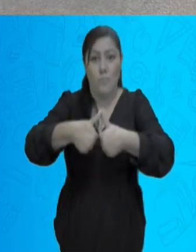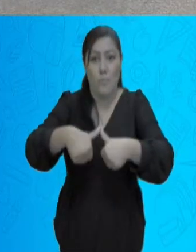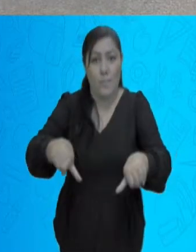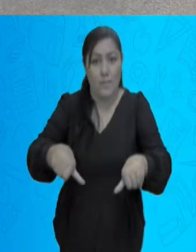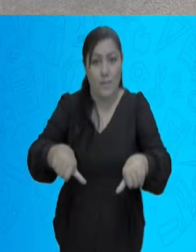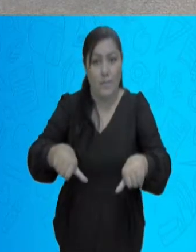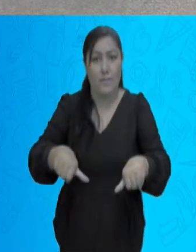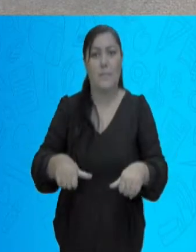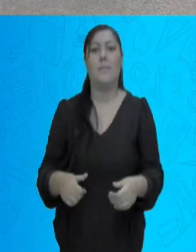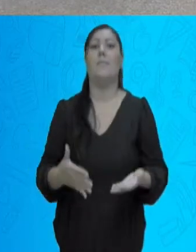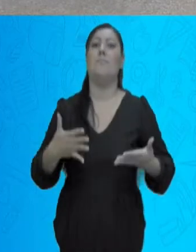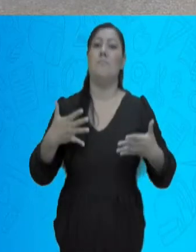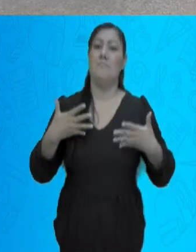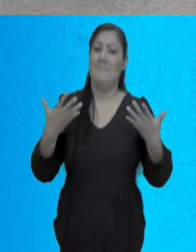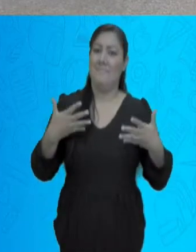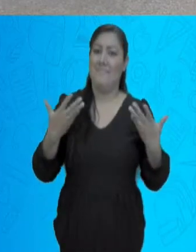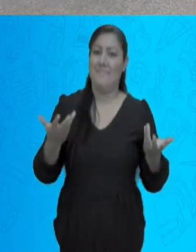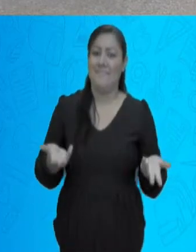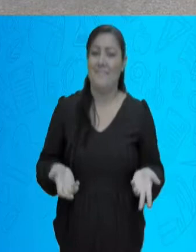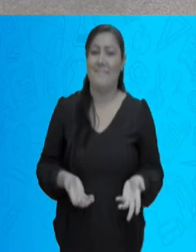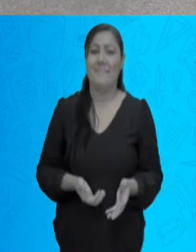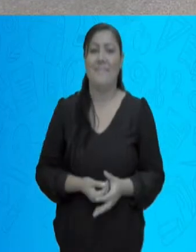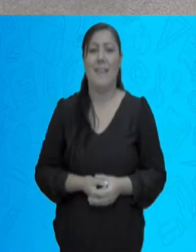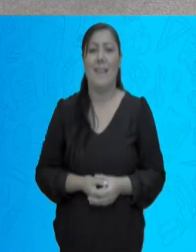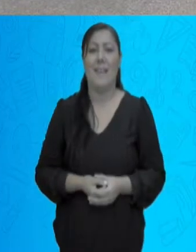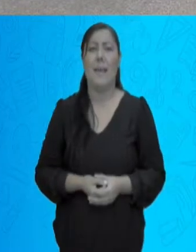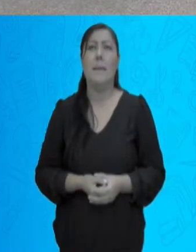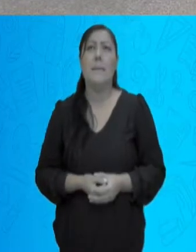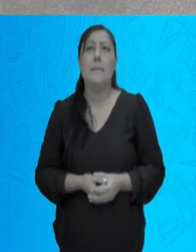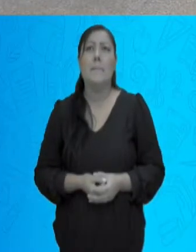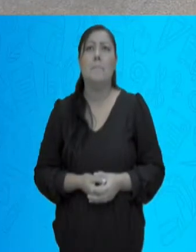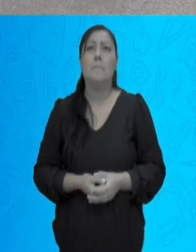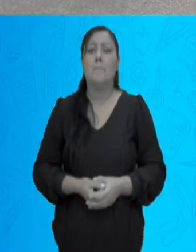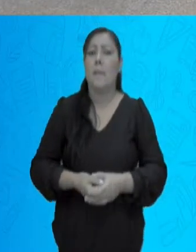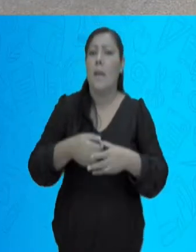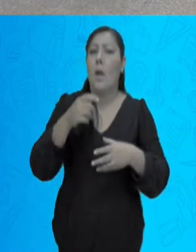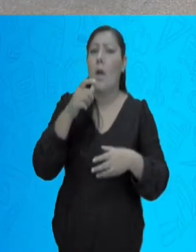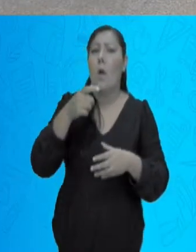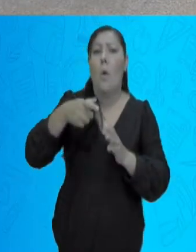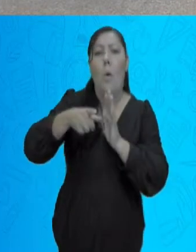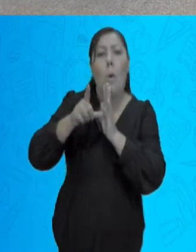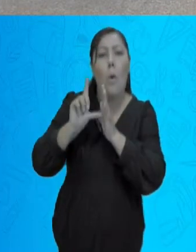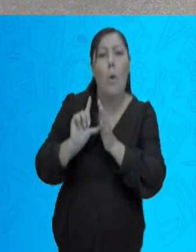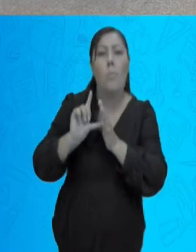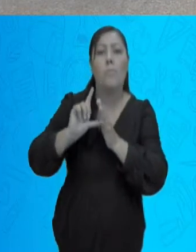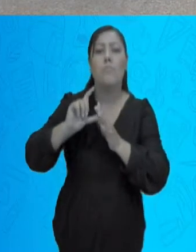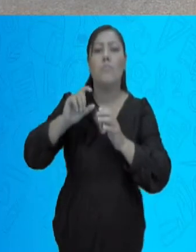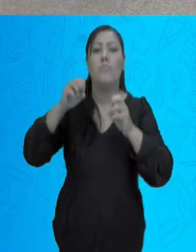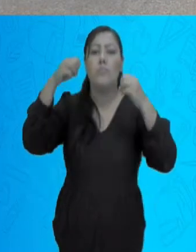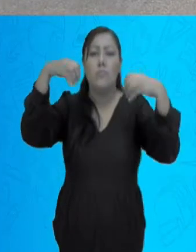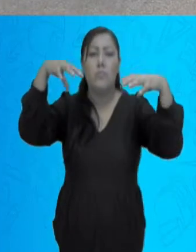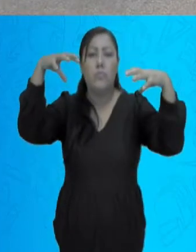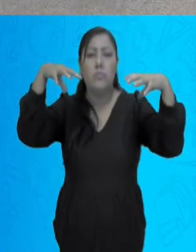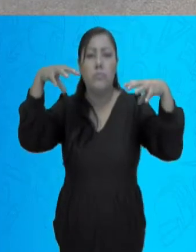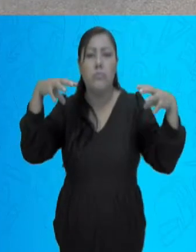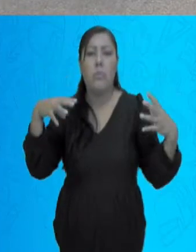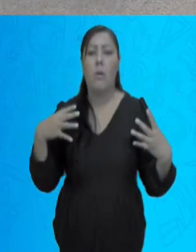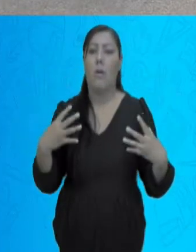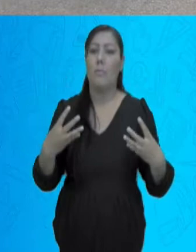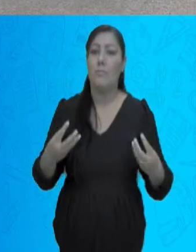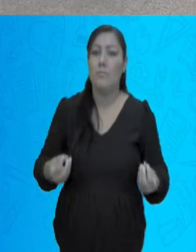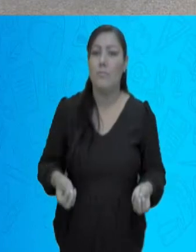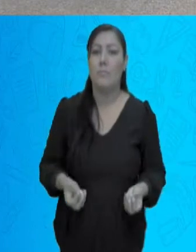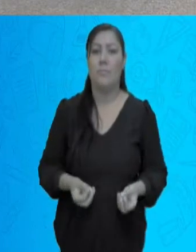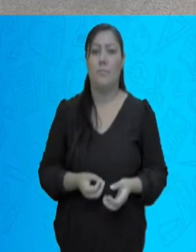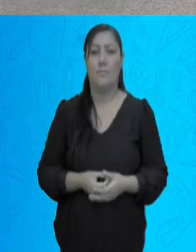uma maneira. Choveu muito ontem. Um fenômeno da natureza.